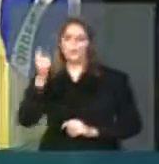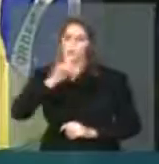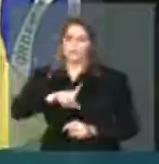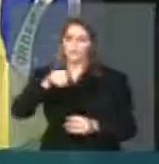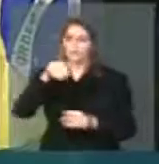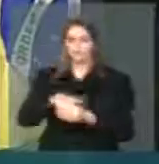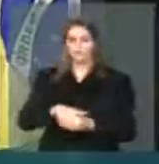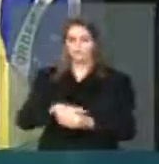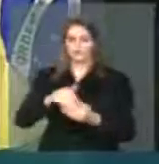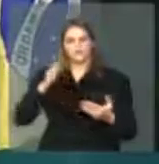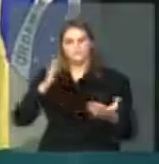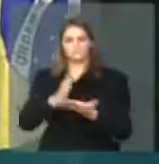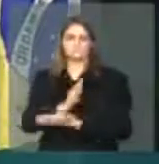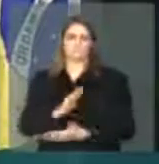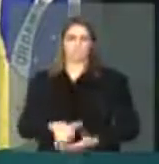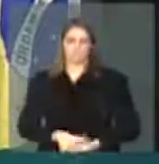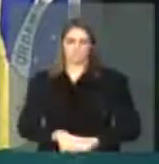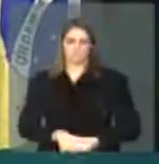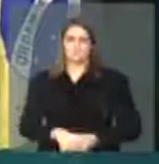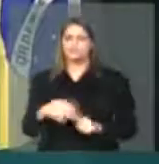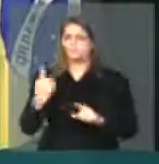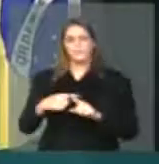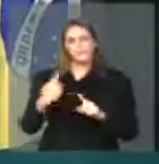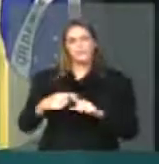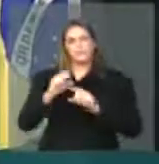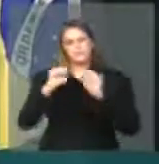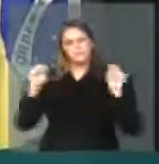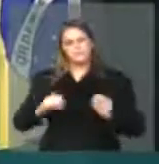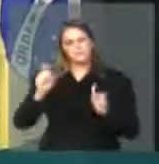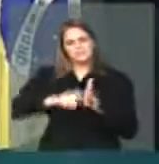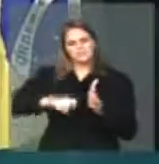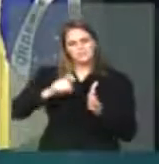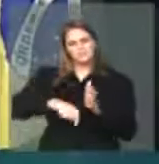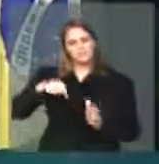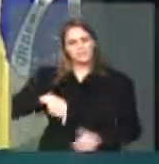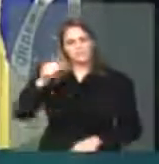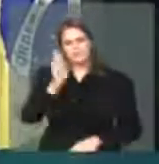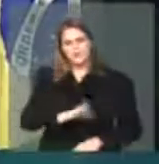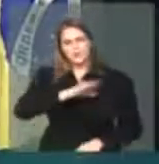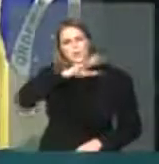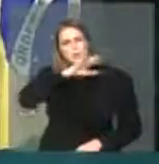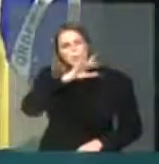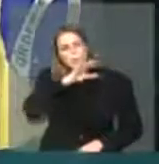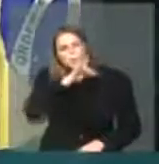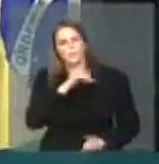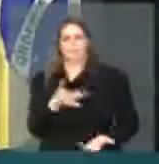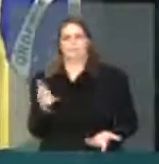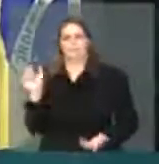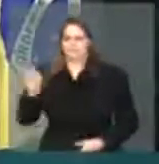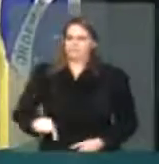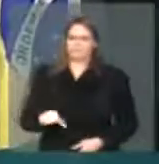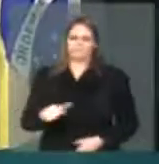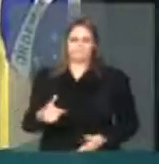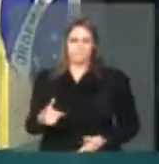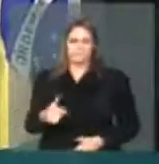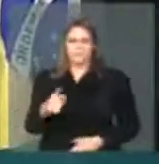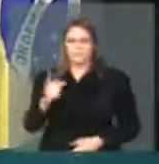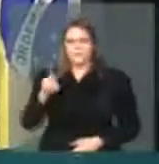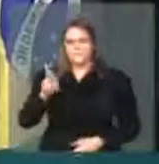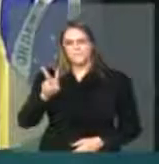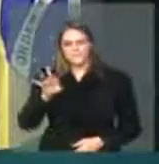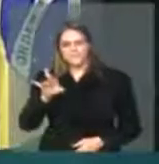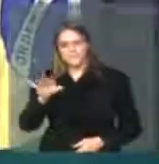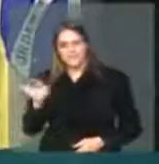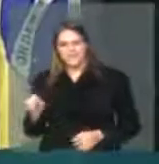tributária, comparar o sistema, porque o sistema tributário brasileiro é tão ruim, iníquo, injusto, caótico, previdenciário,